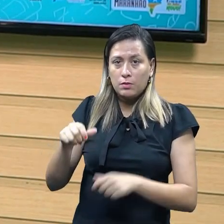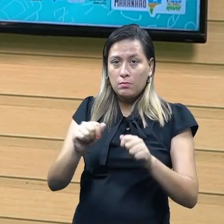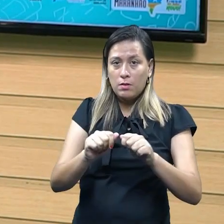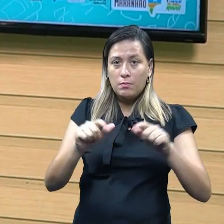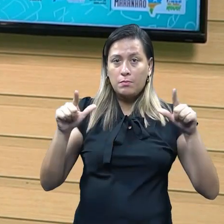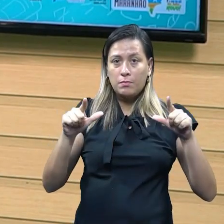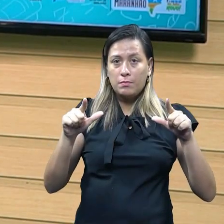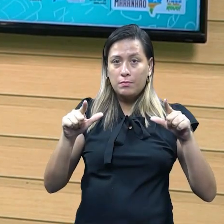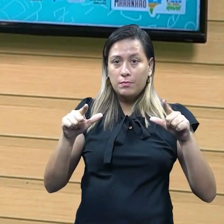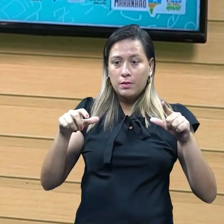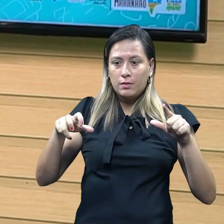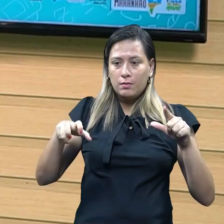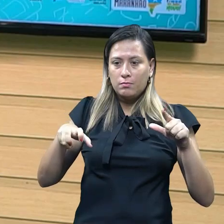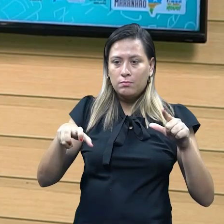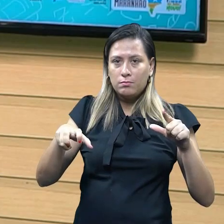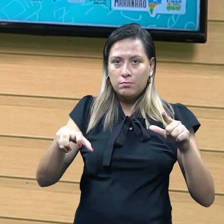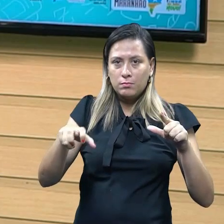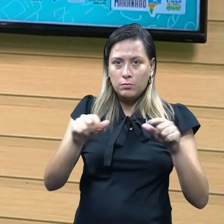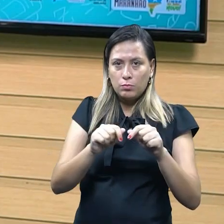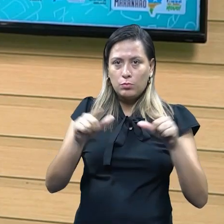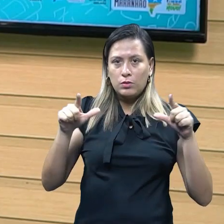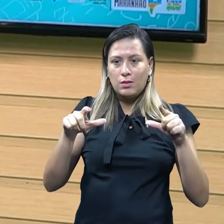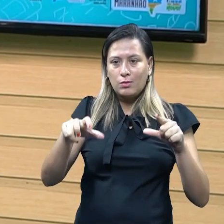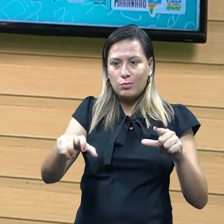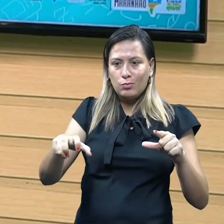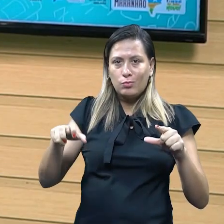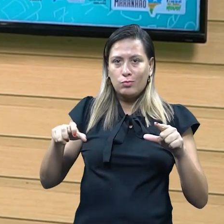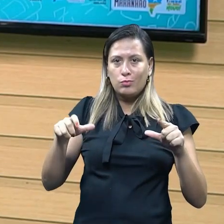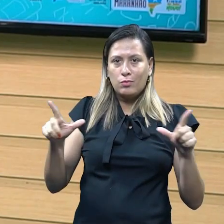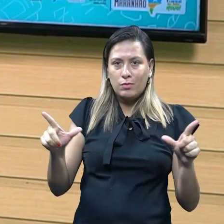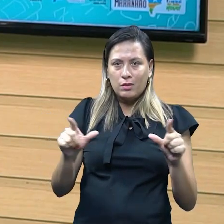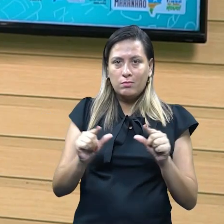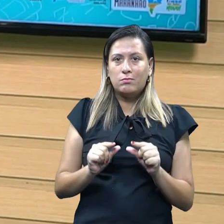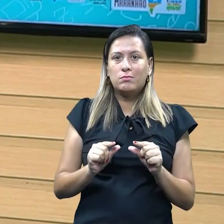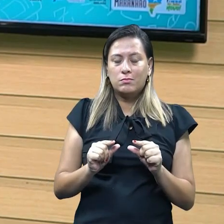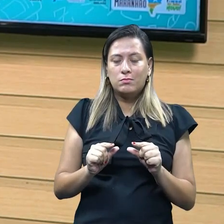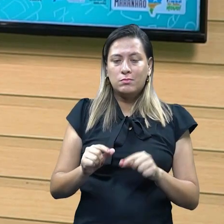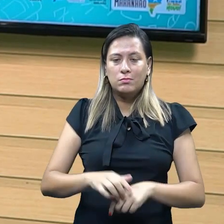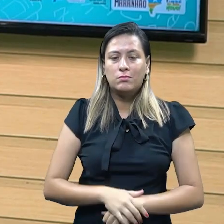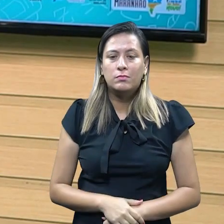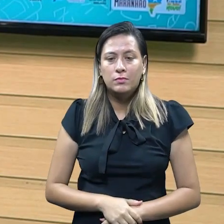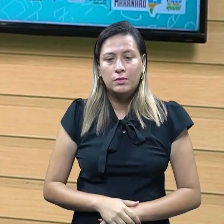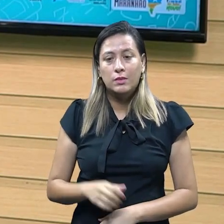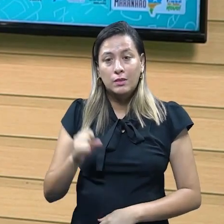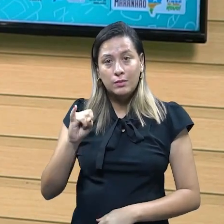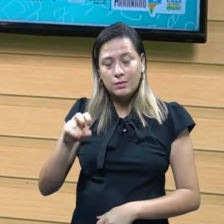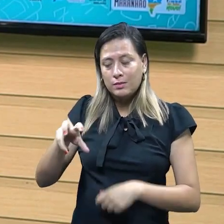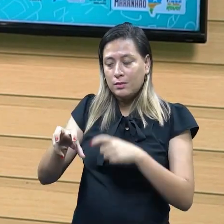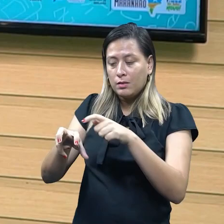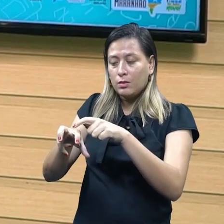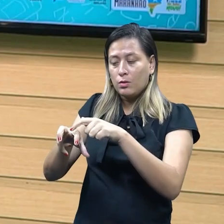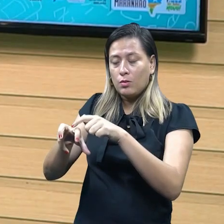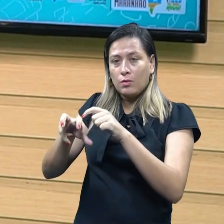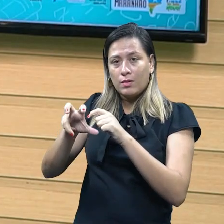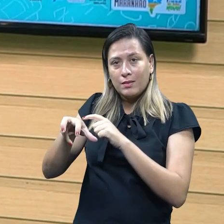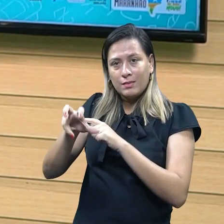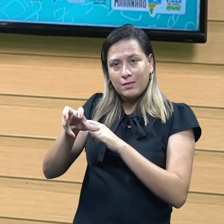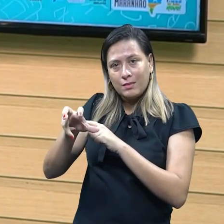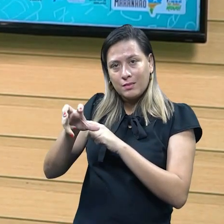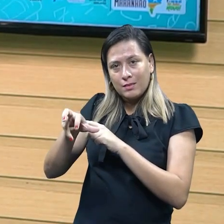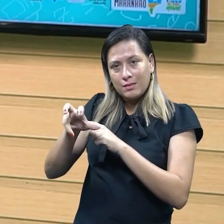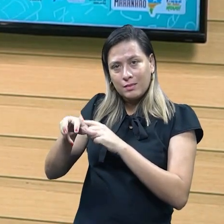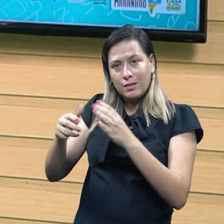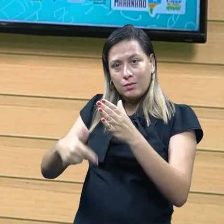trás, ele vai só ampliar ou reduzir o seu desenho. Porém, se você clicar sobre ele